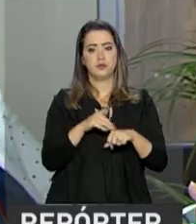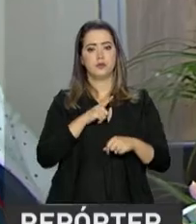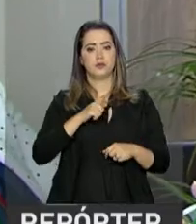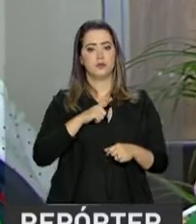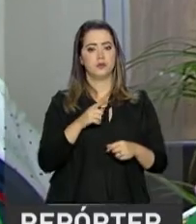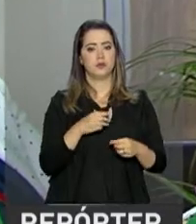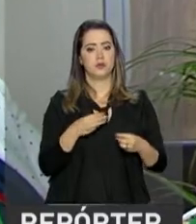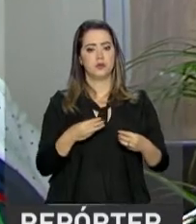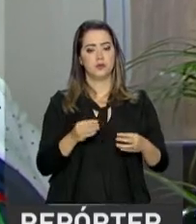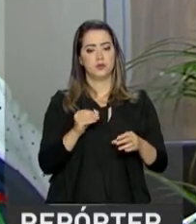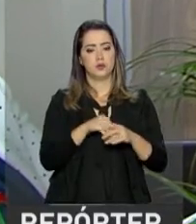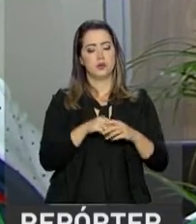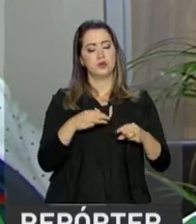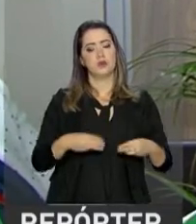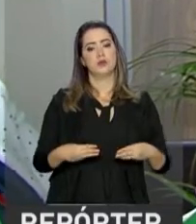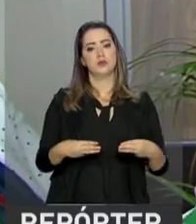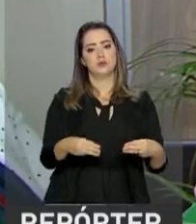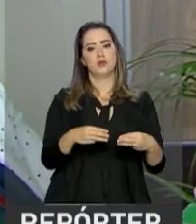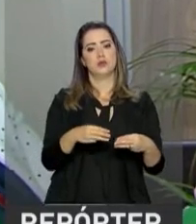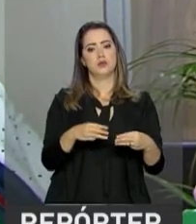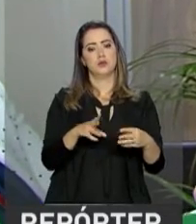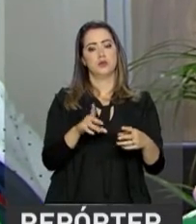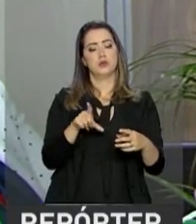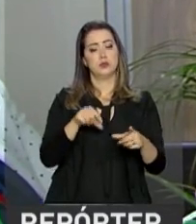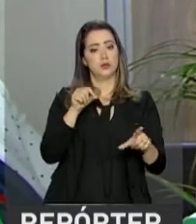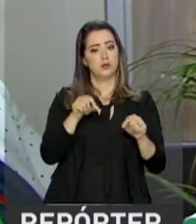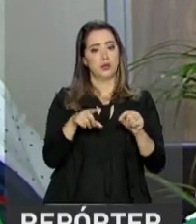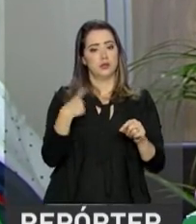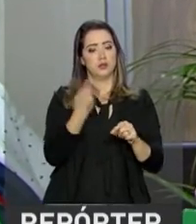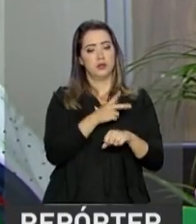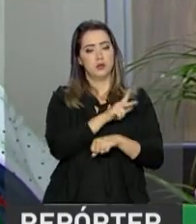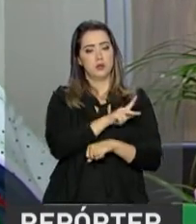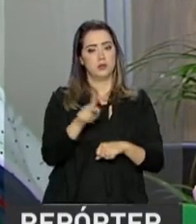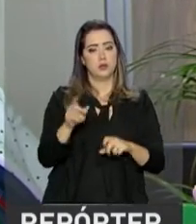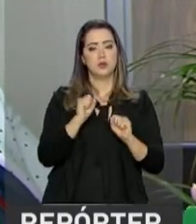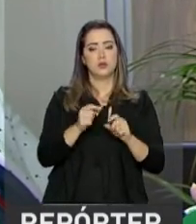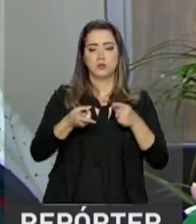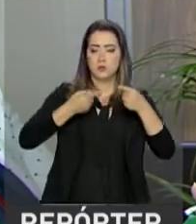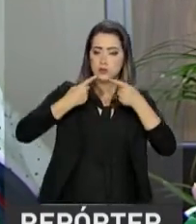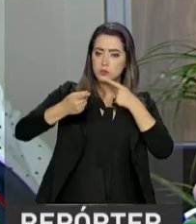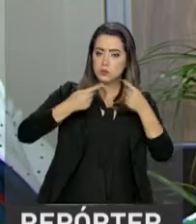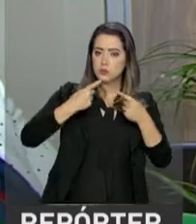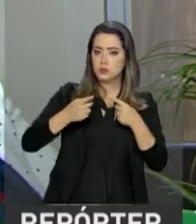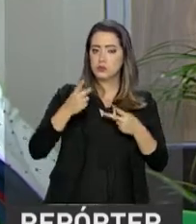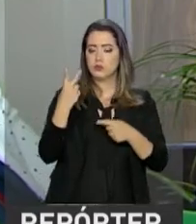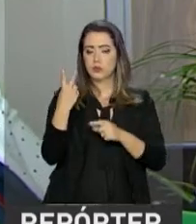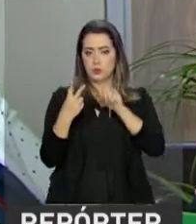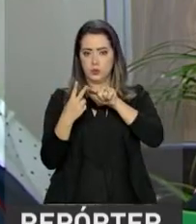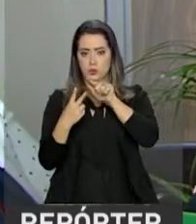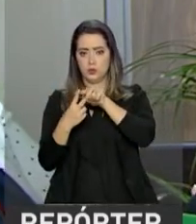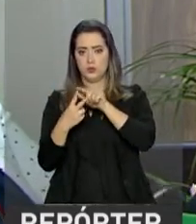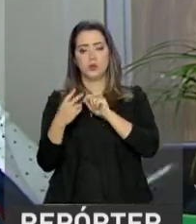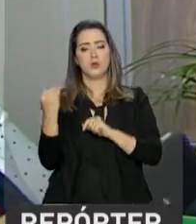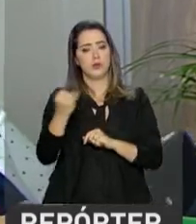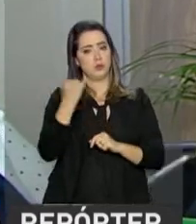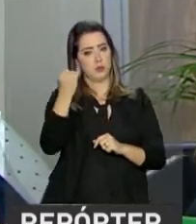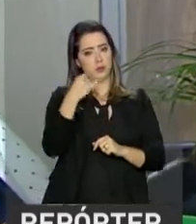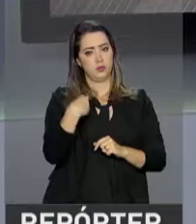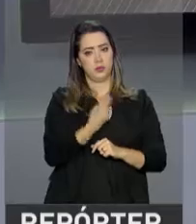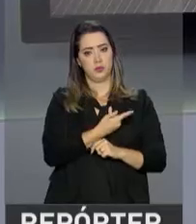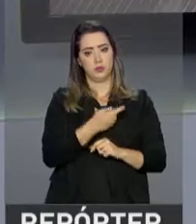no ministério da cultura é tirar uma pauta para que os nossos presidentes possam discutir essas dois pontos muito importantes para nós